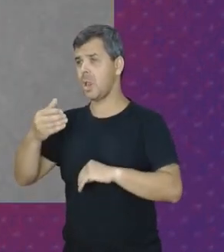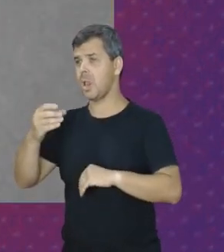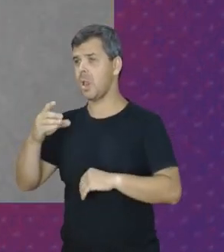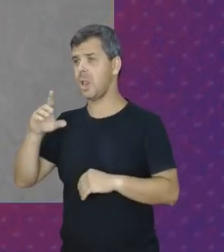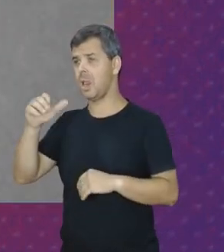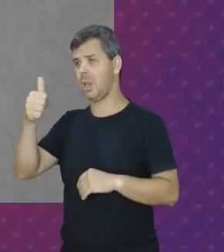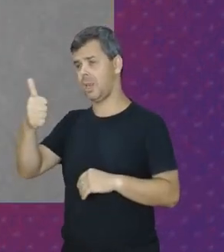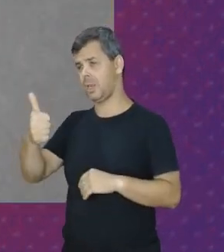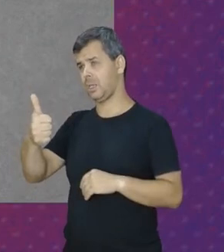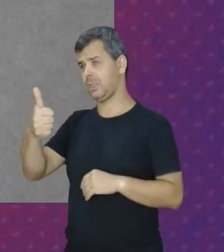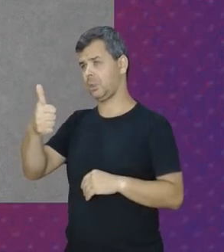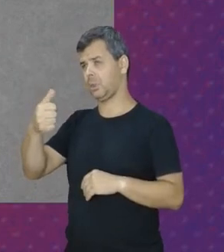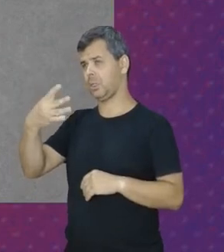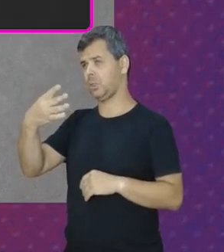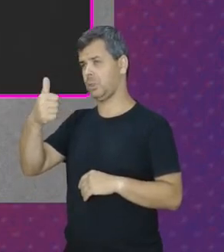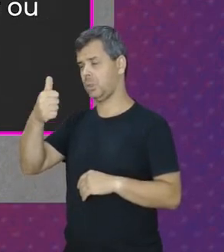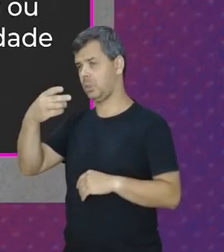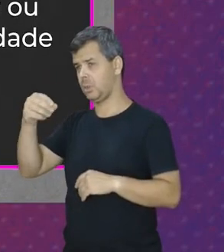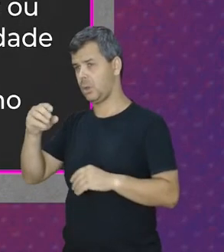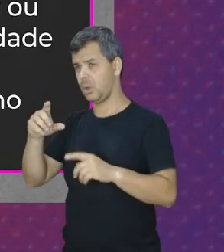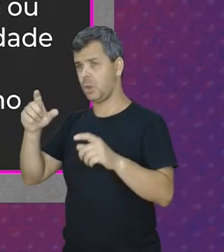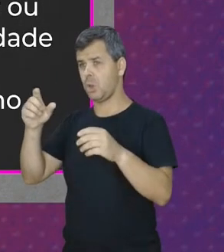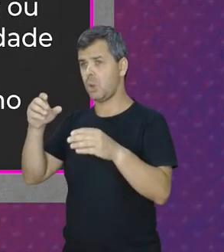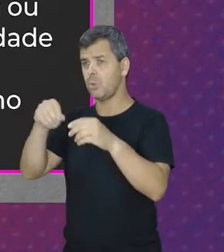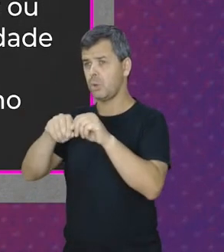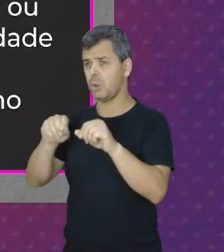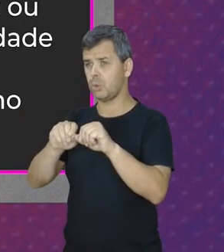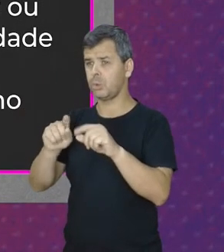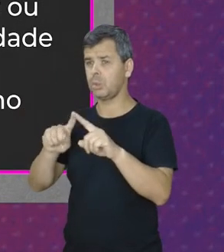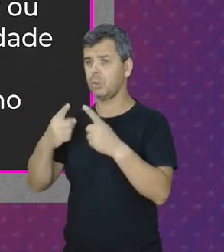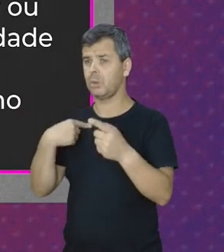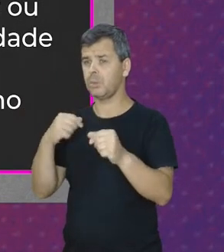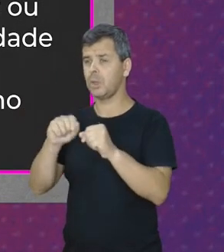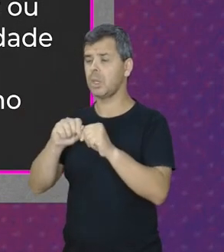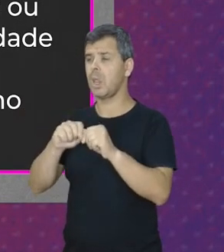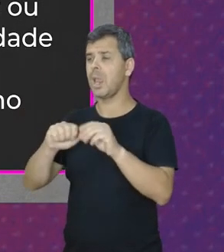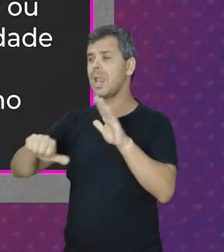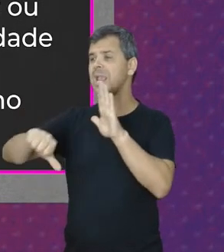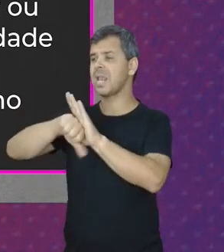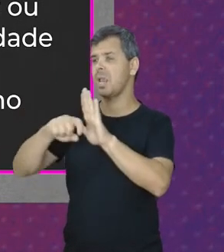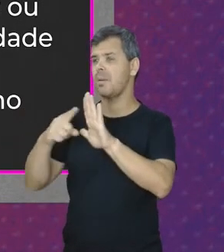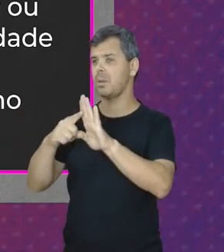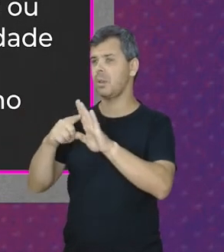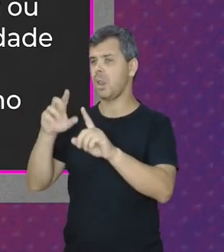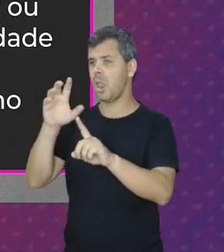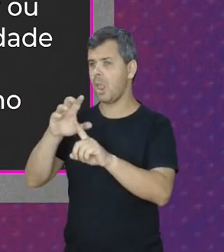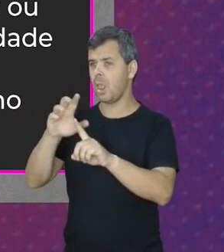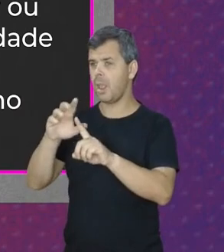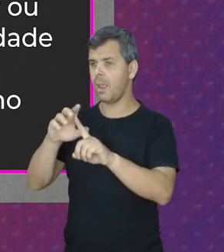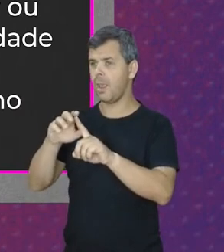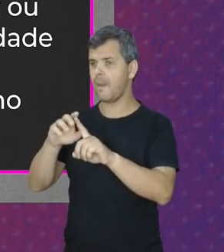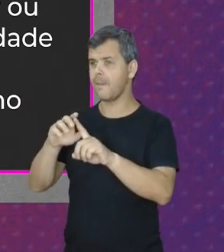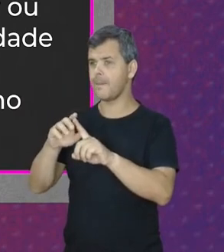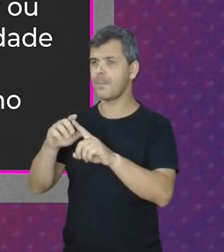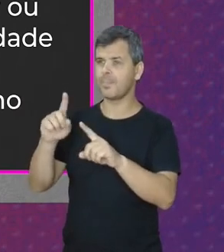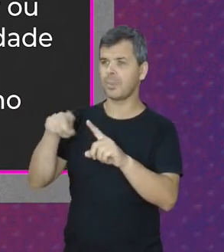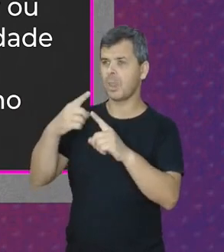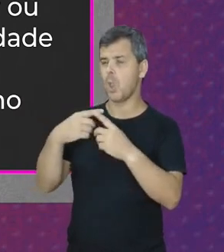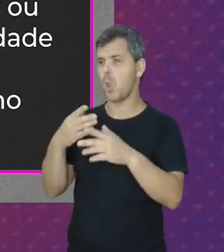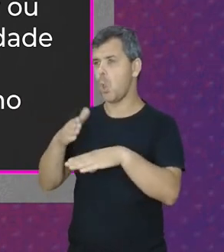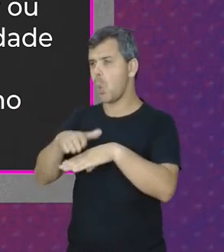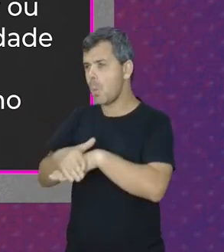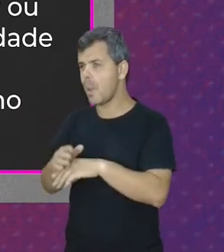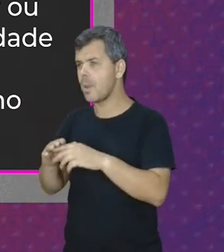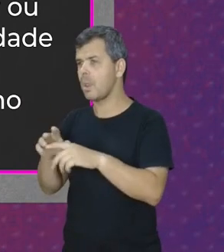Lei 14.192, incluiu no Código Eleitoral o crime de assediar, constranger,